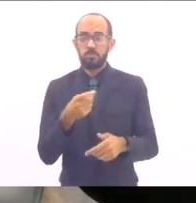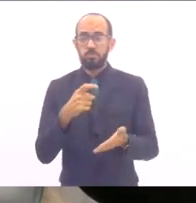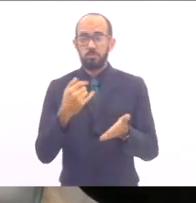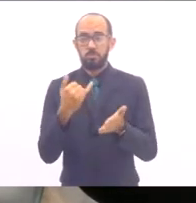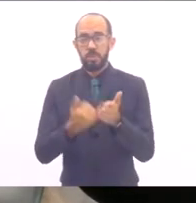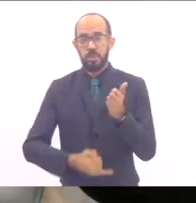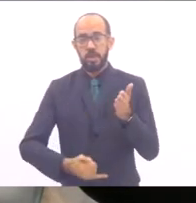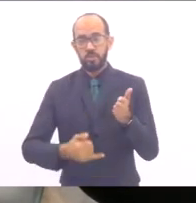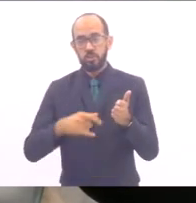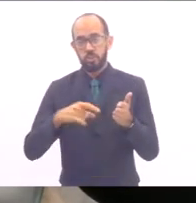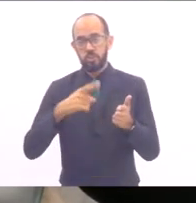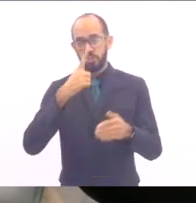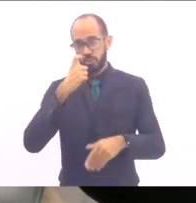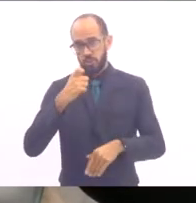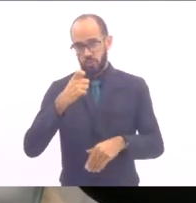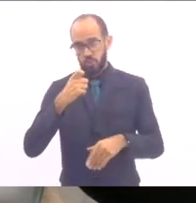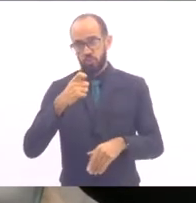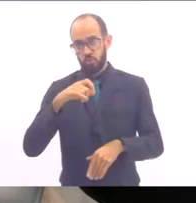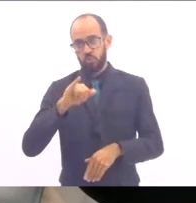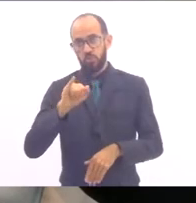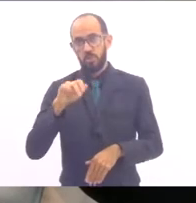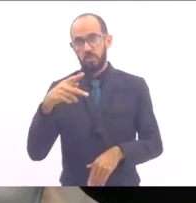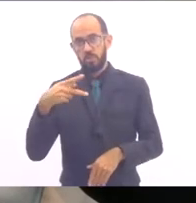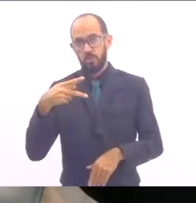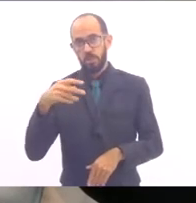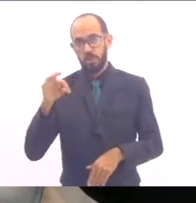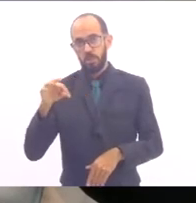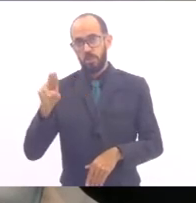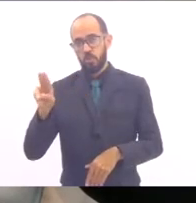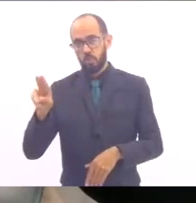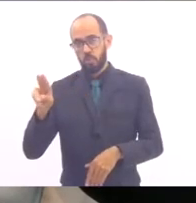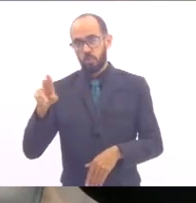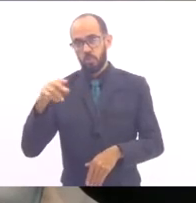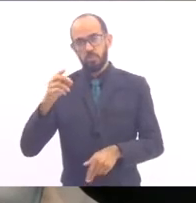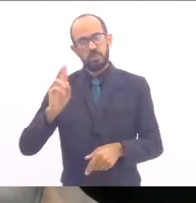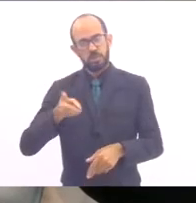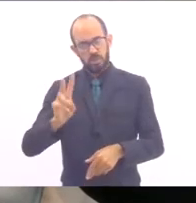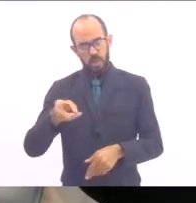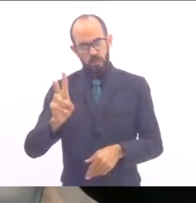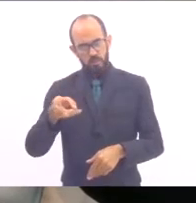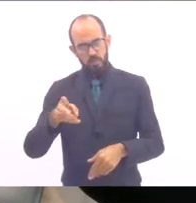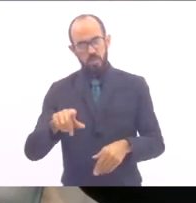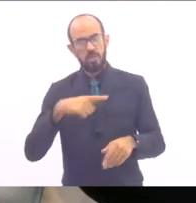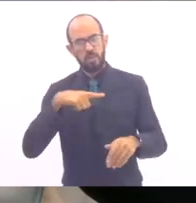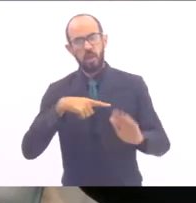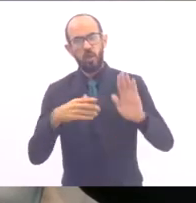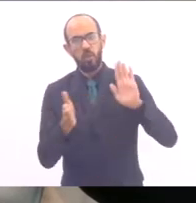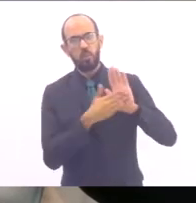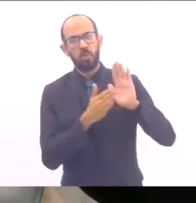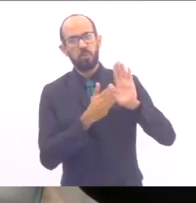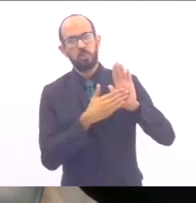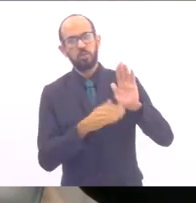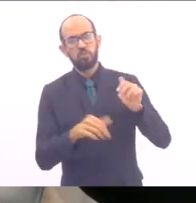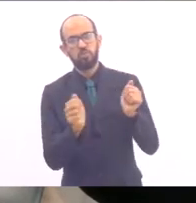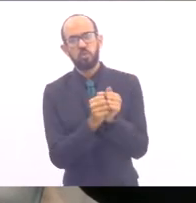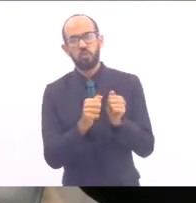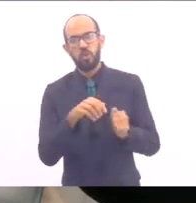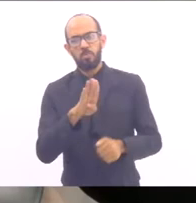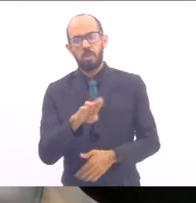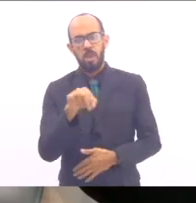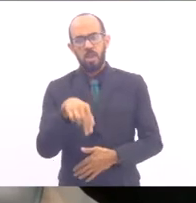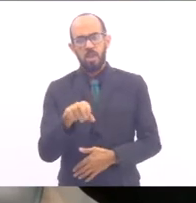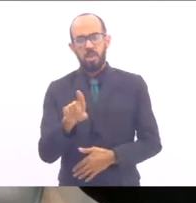ano, fora todo o compromisso que há o município com o BNDES, que investiu um recurso para a construção de